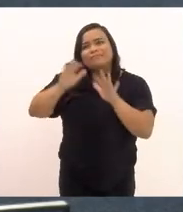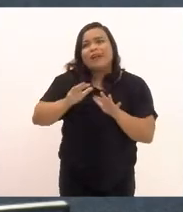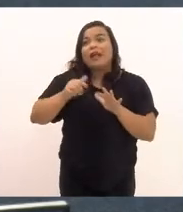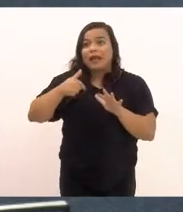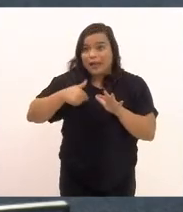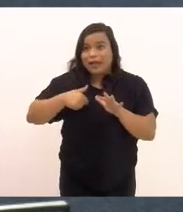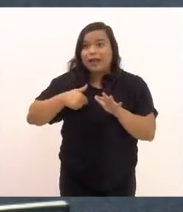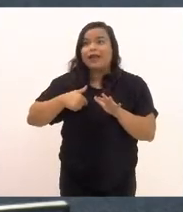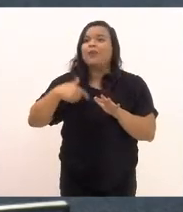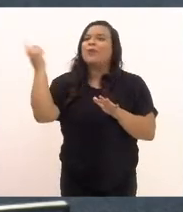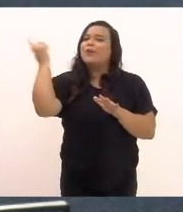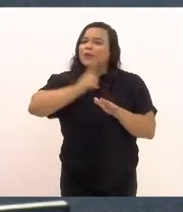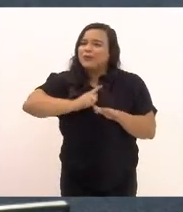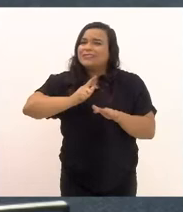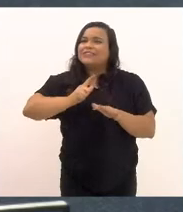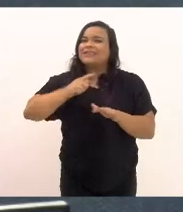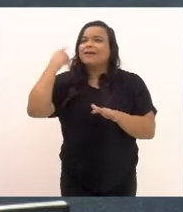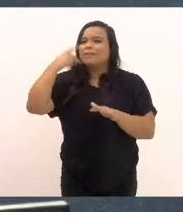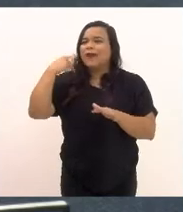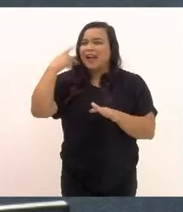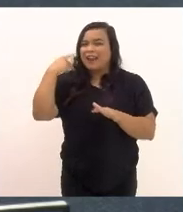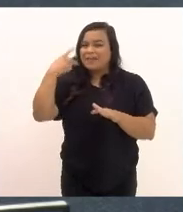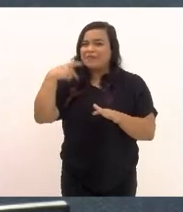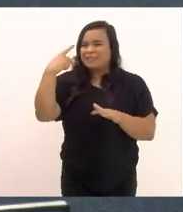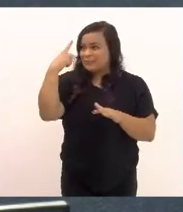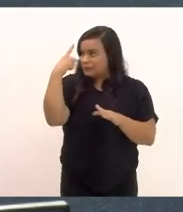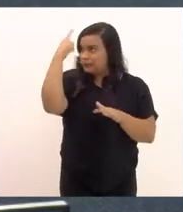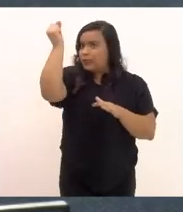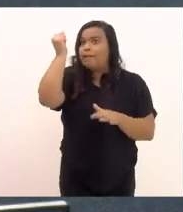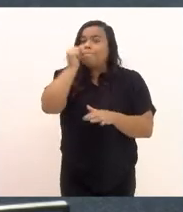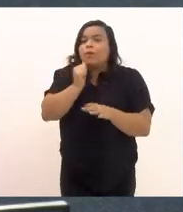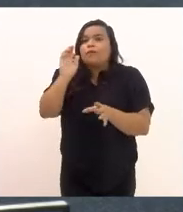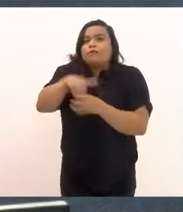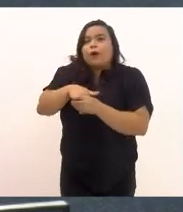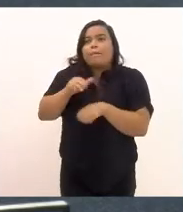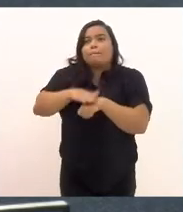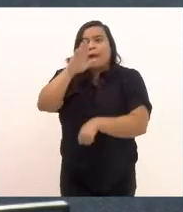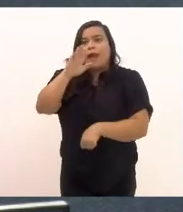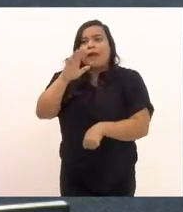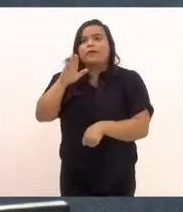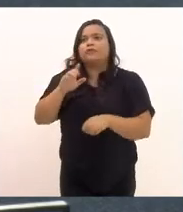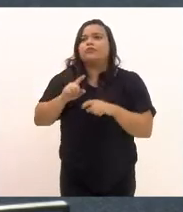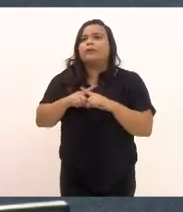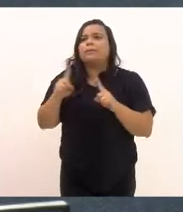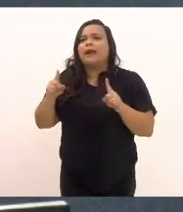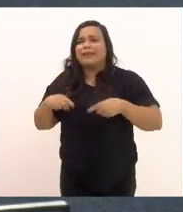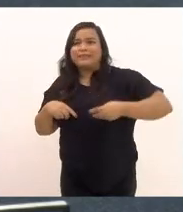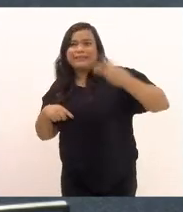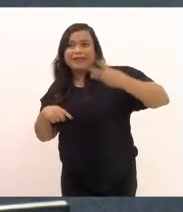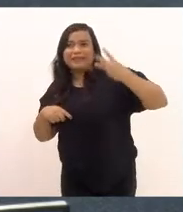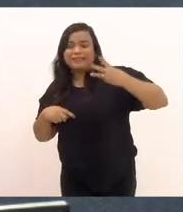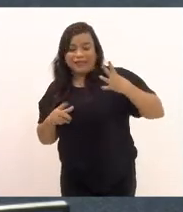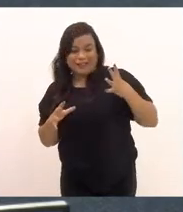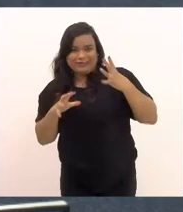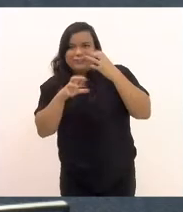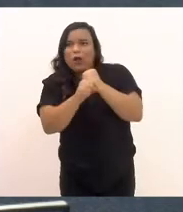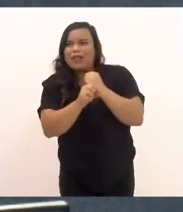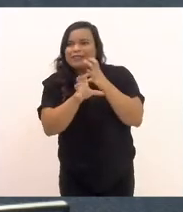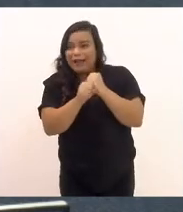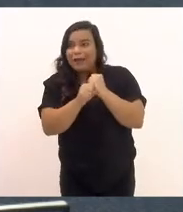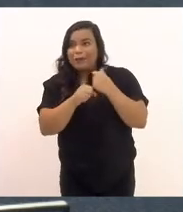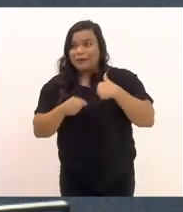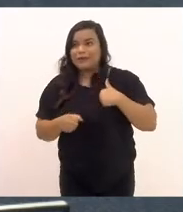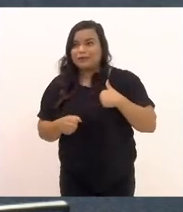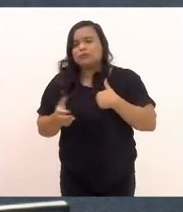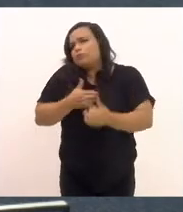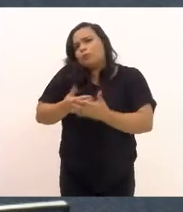a parlamentar a mulher mais votada, mas me coloquei em terceiro na classificação total, deputada Tia Ju. Independente de ser